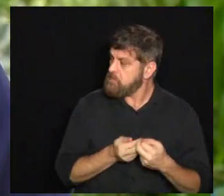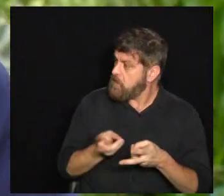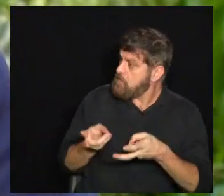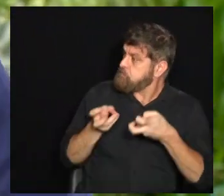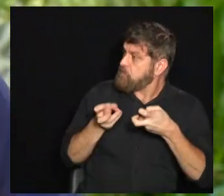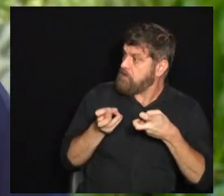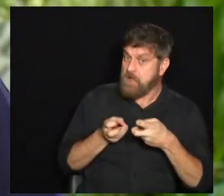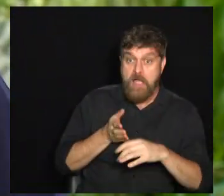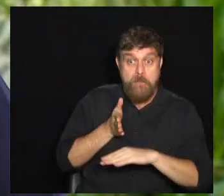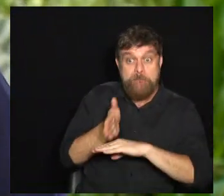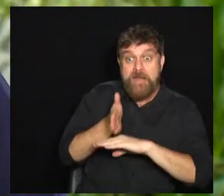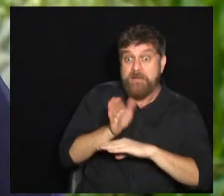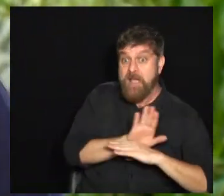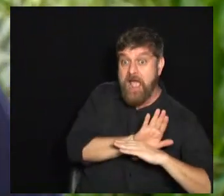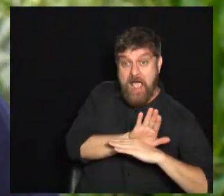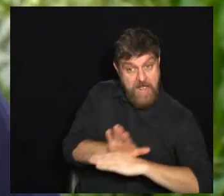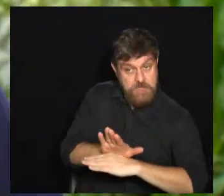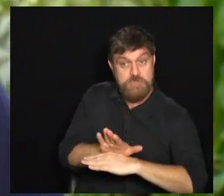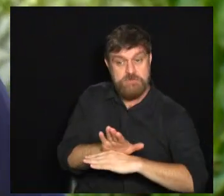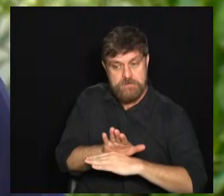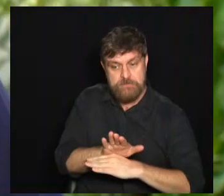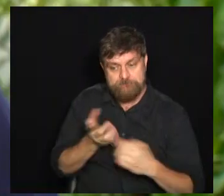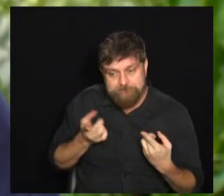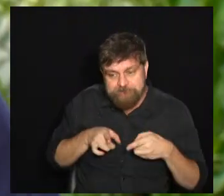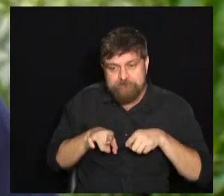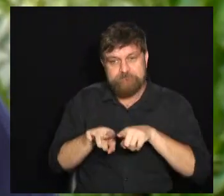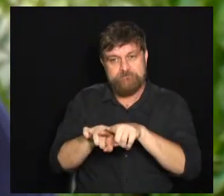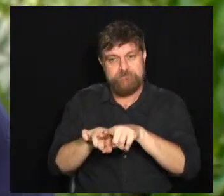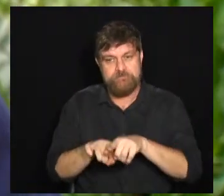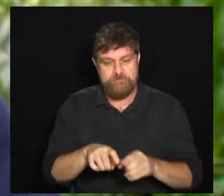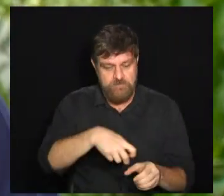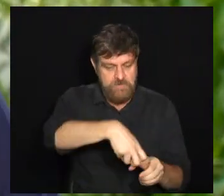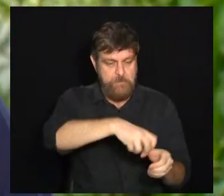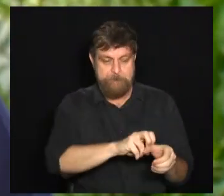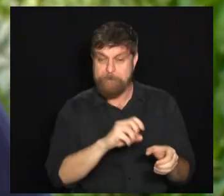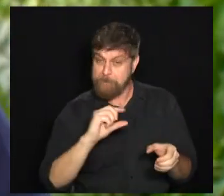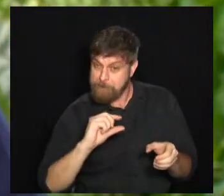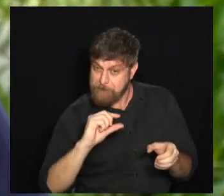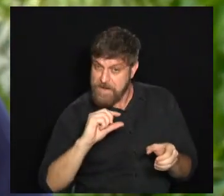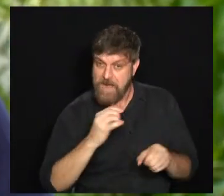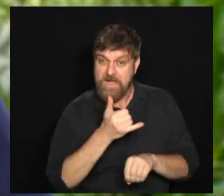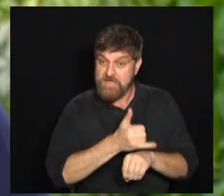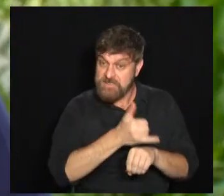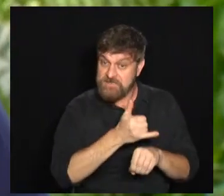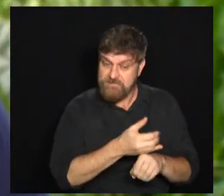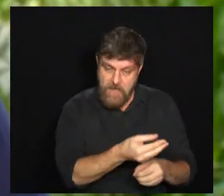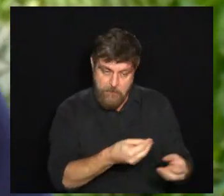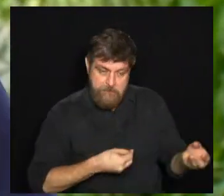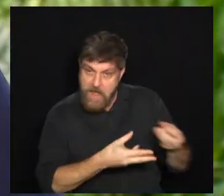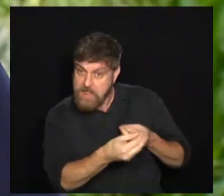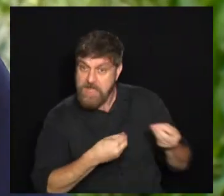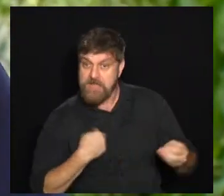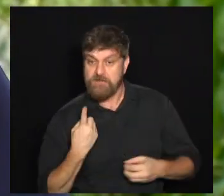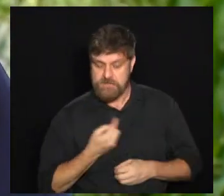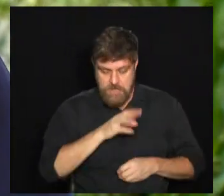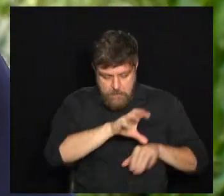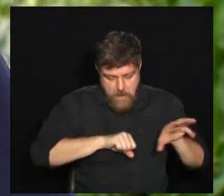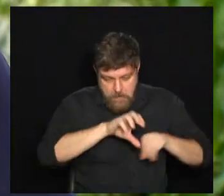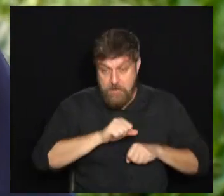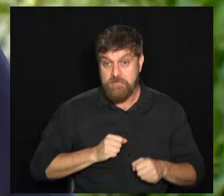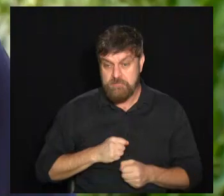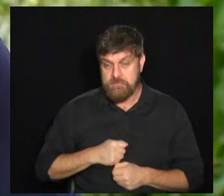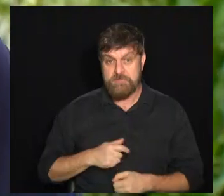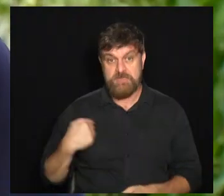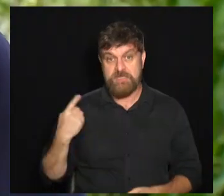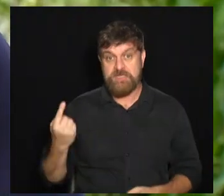participar muito com a gente aqui, mandando os lacres, juntando os lacres, e esse é um resultado